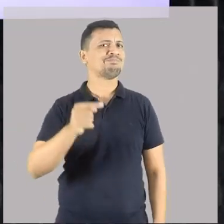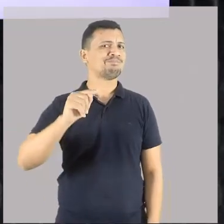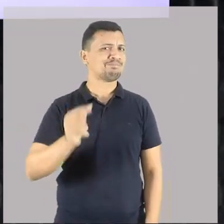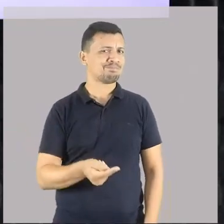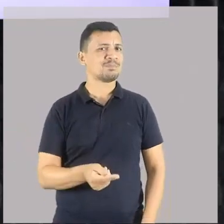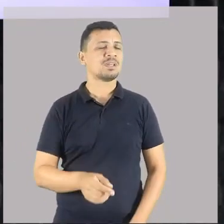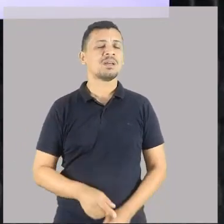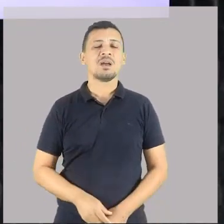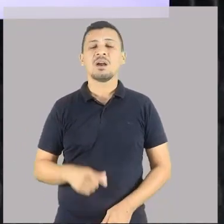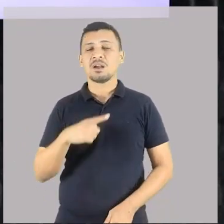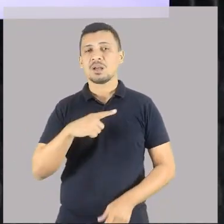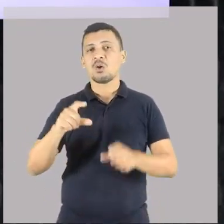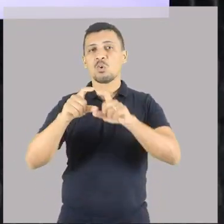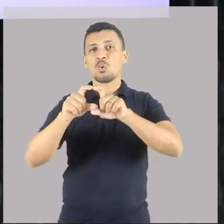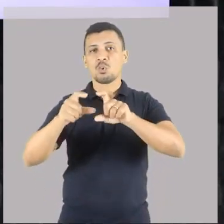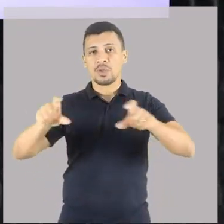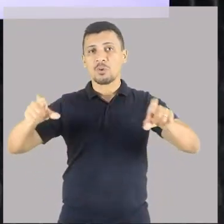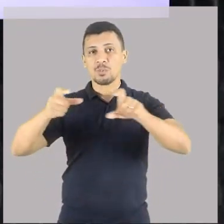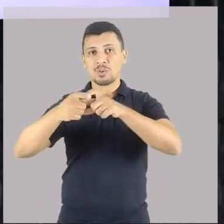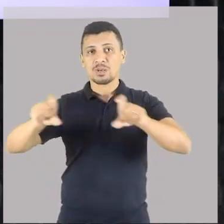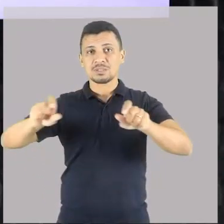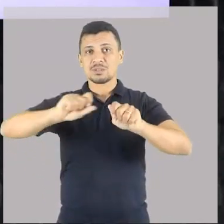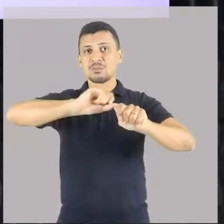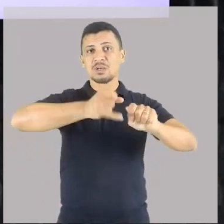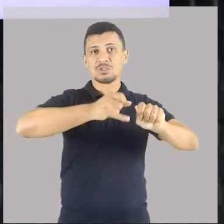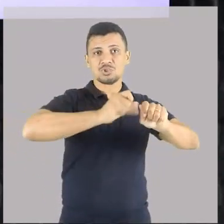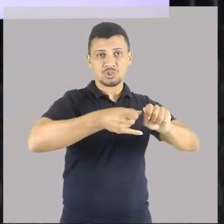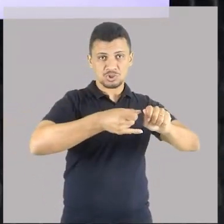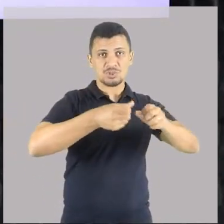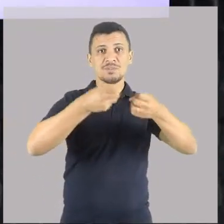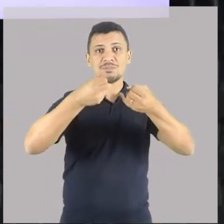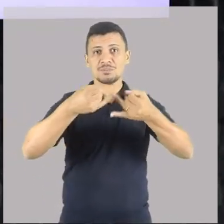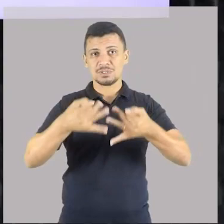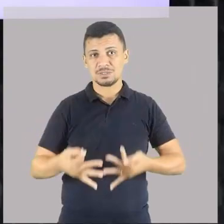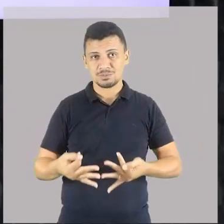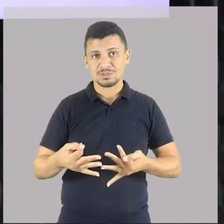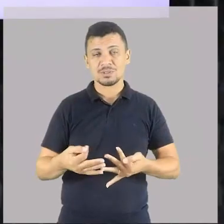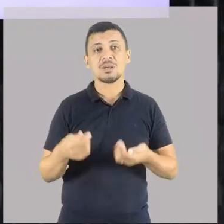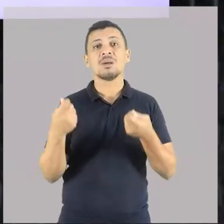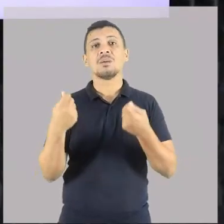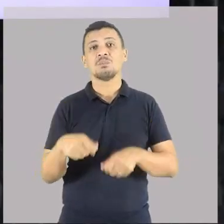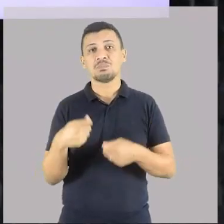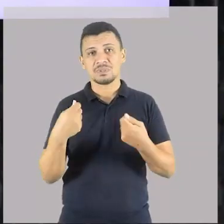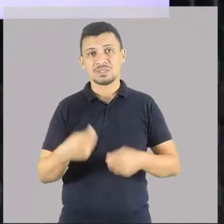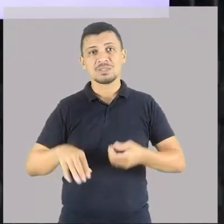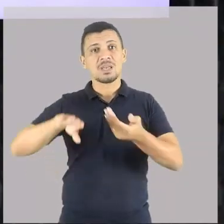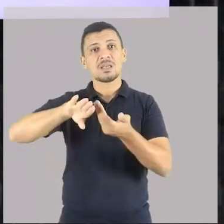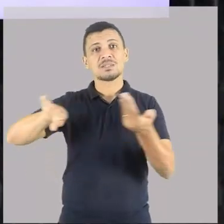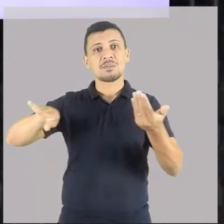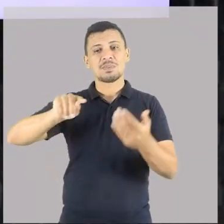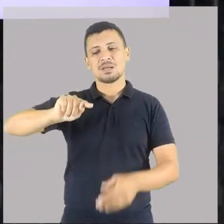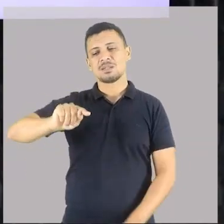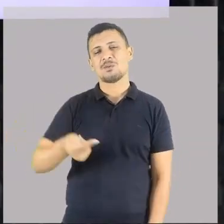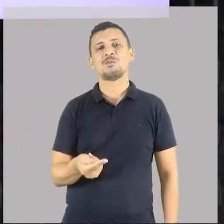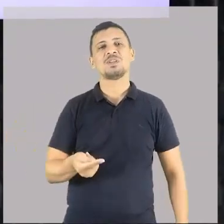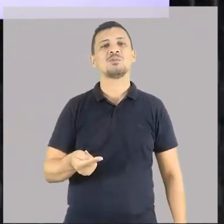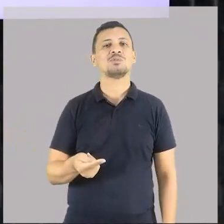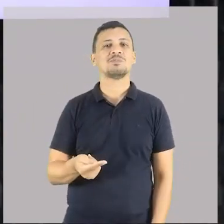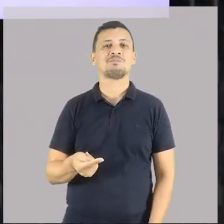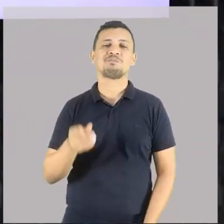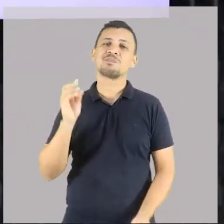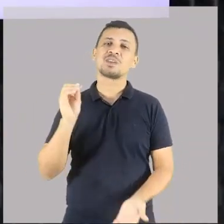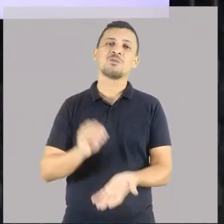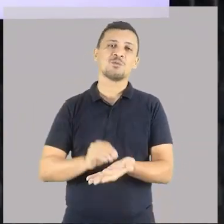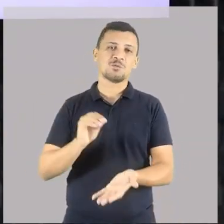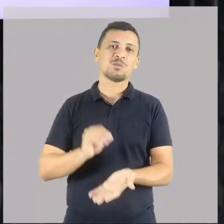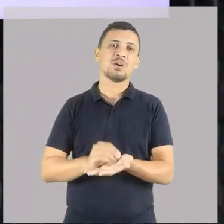oração, ela é uma oração adjetiva explicativa e ela deveria estar separada por vírgulas. E falta